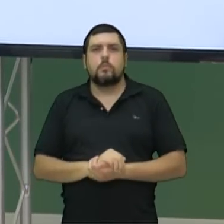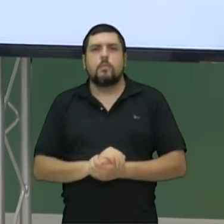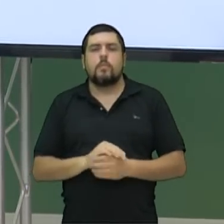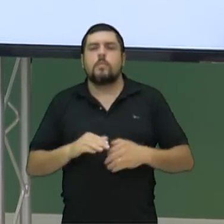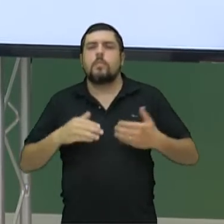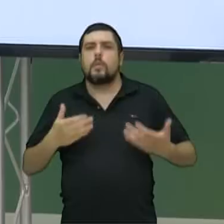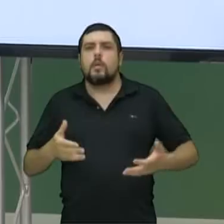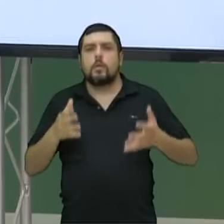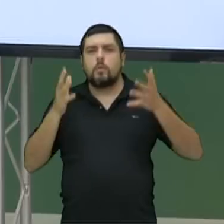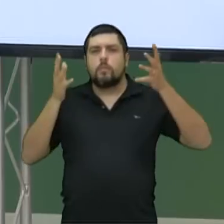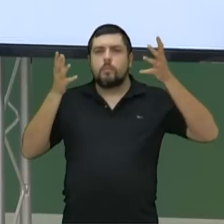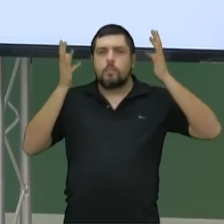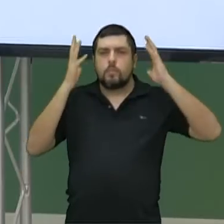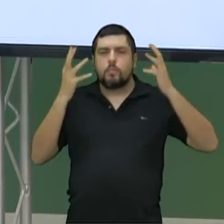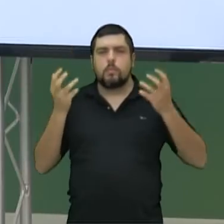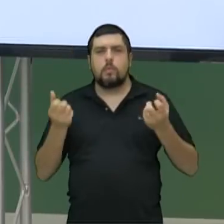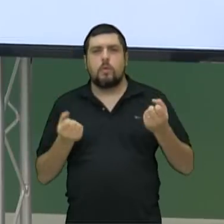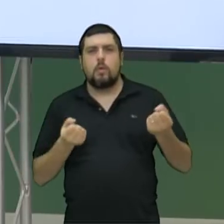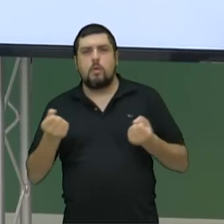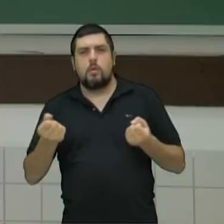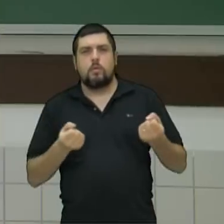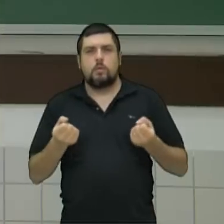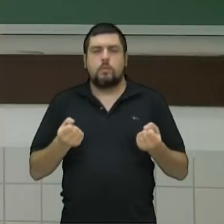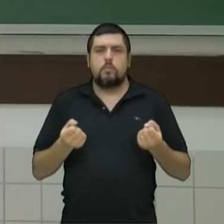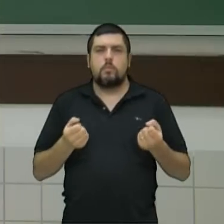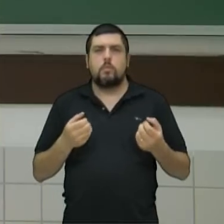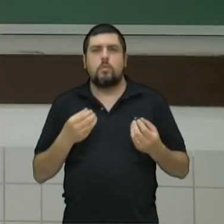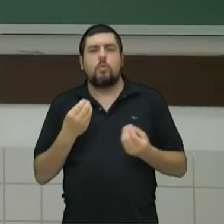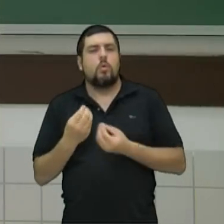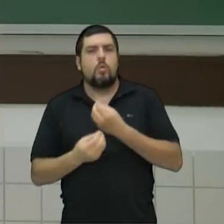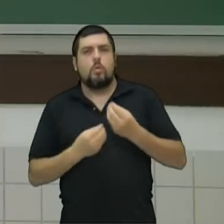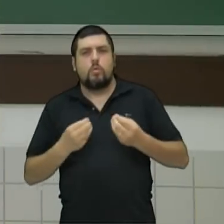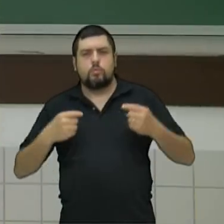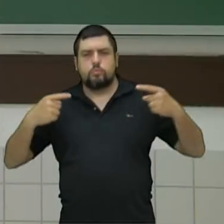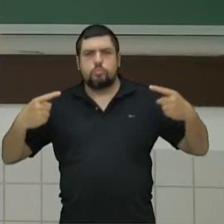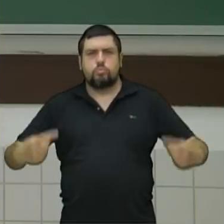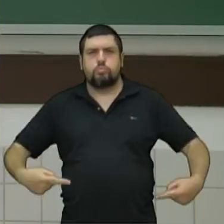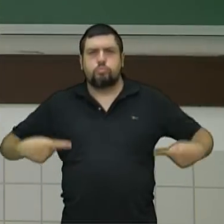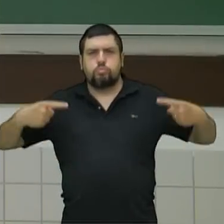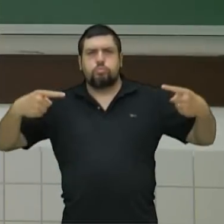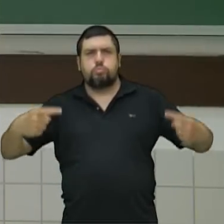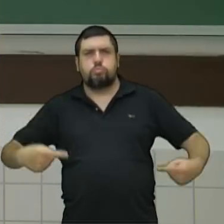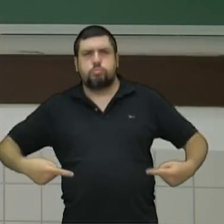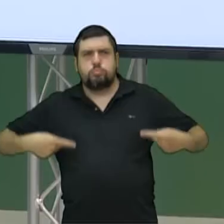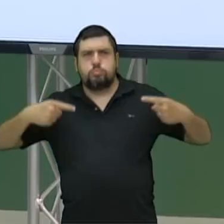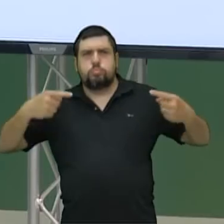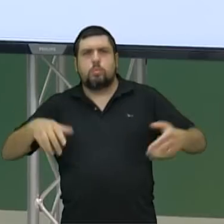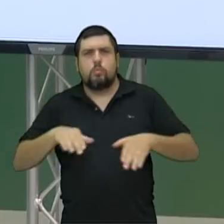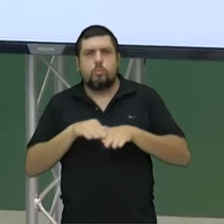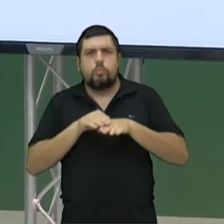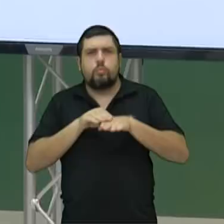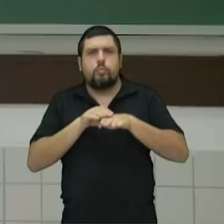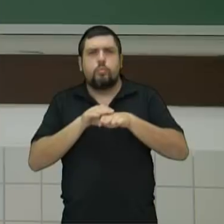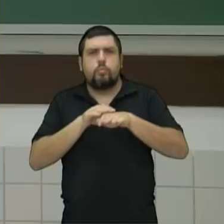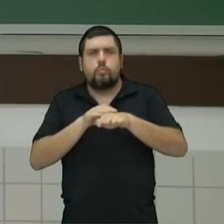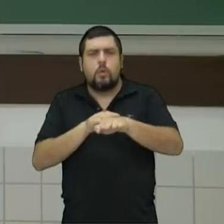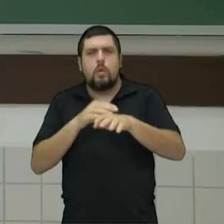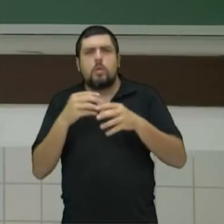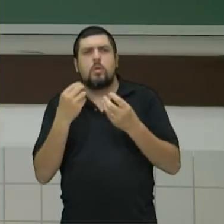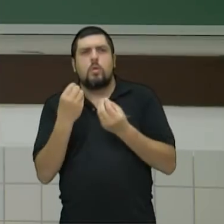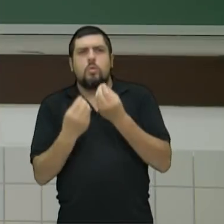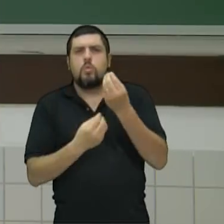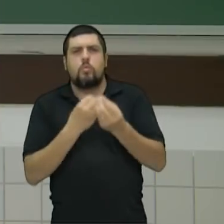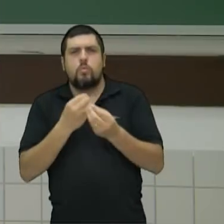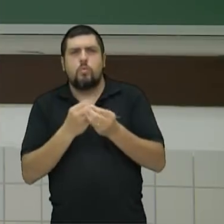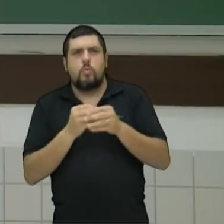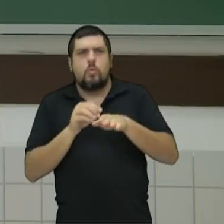caminhão sobre uma estrada? É o caminhão? É o solo. É o solo que